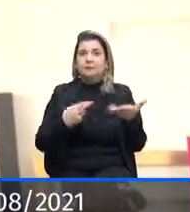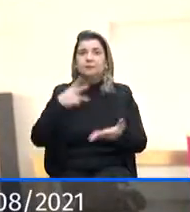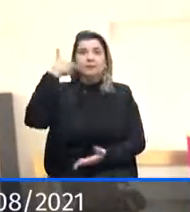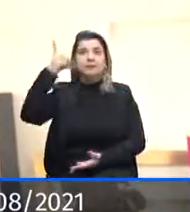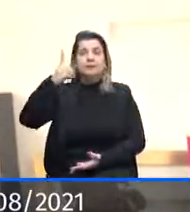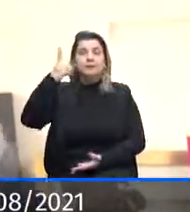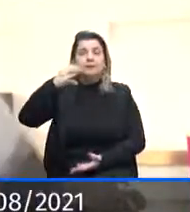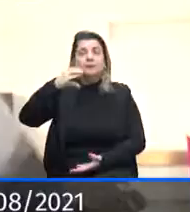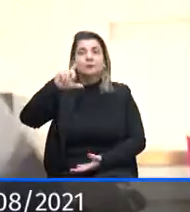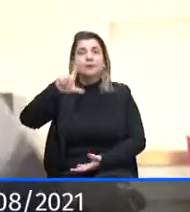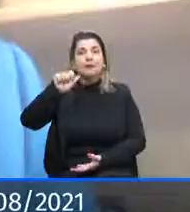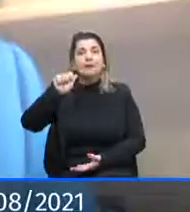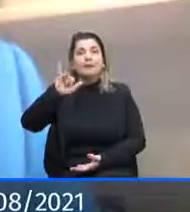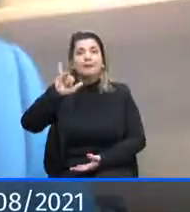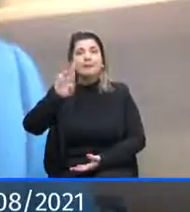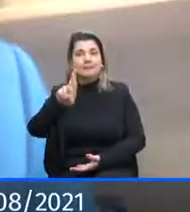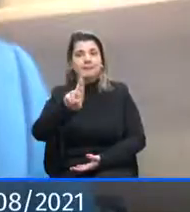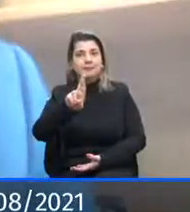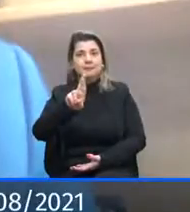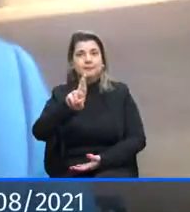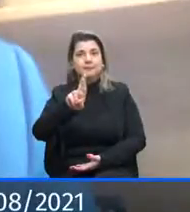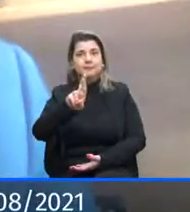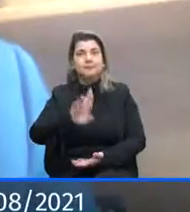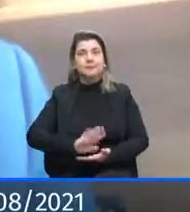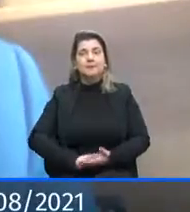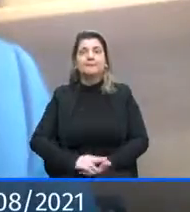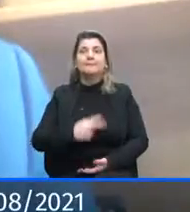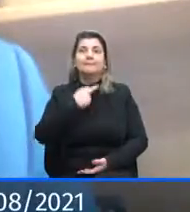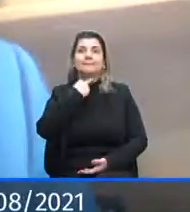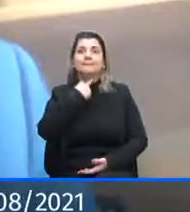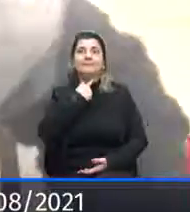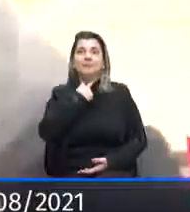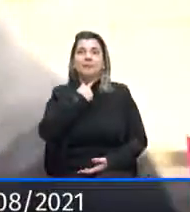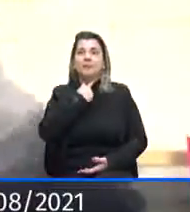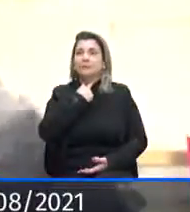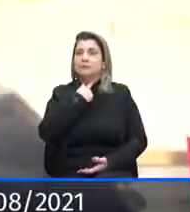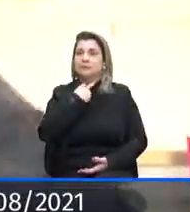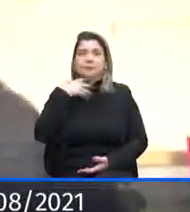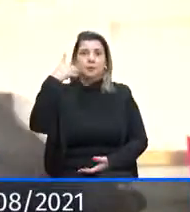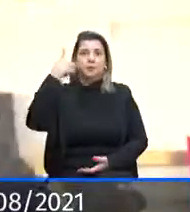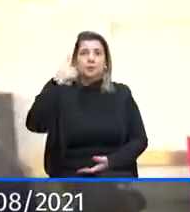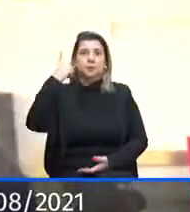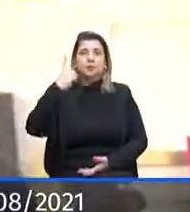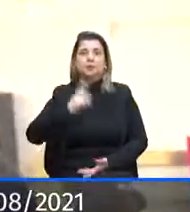Clair, presidente. Deputado Clair. Não pode. Não?